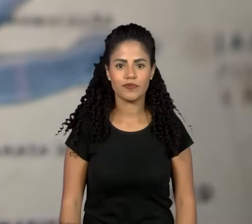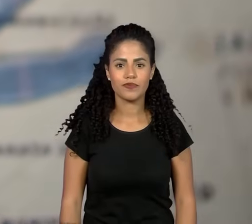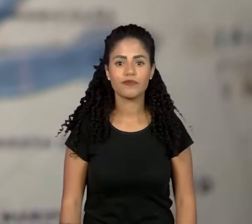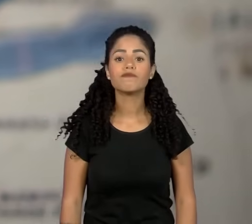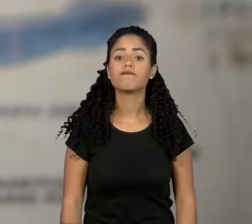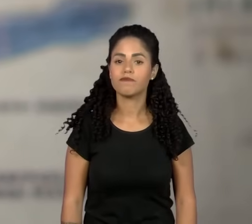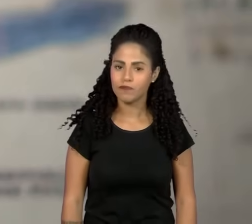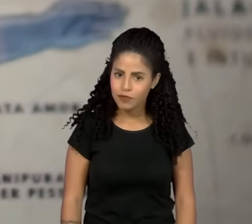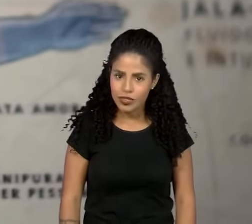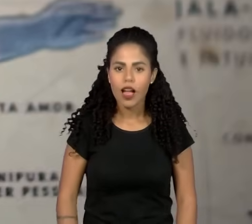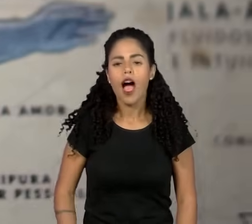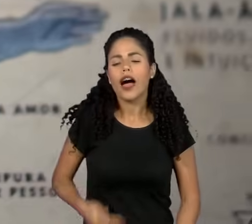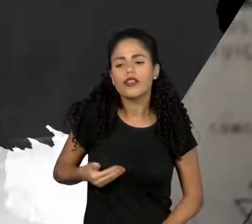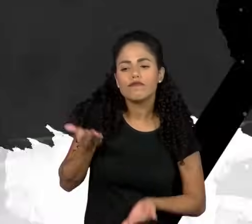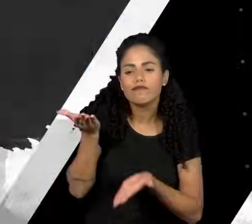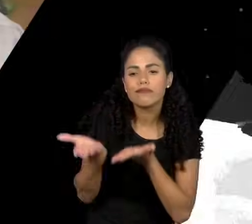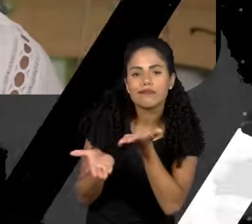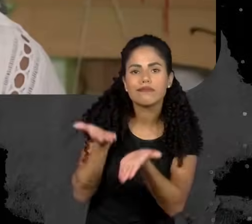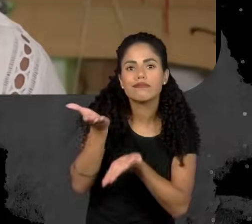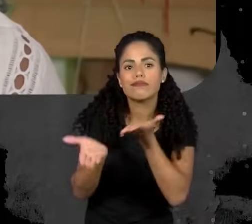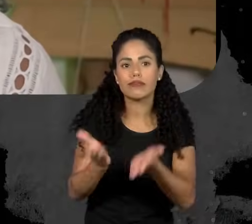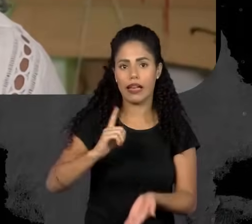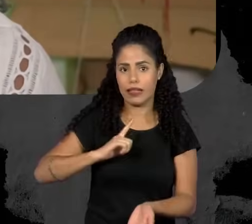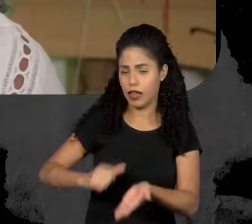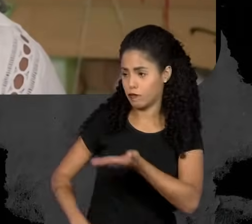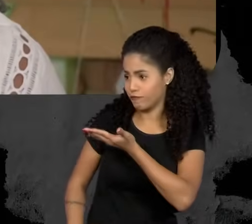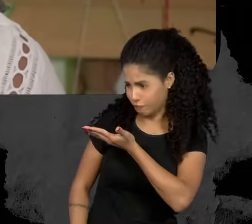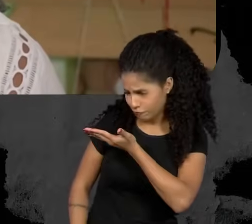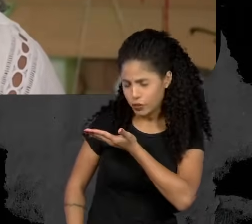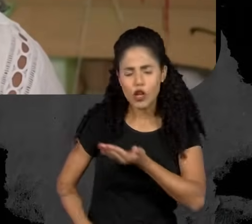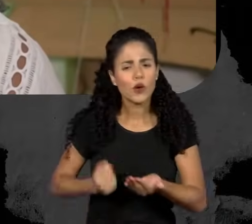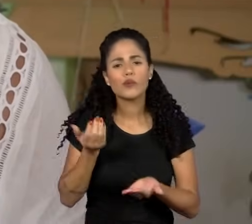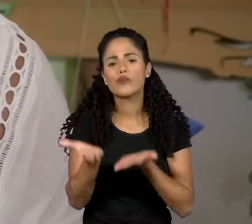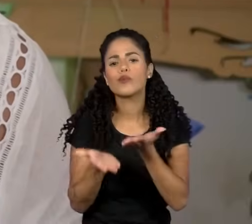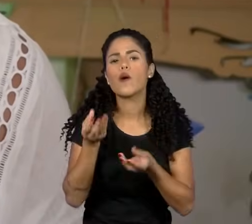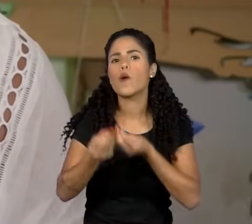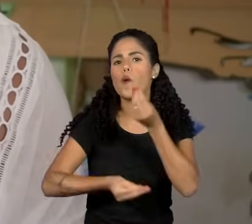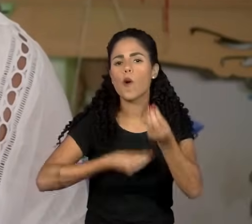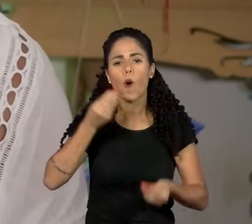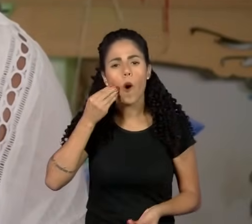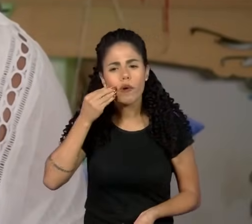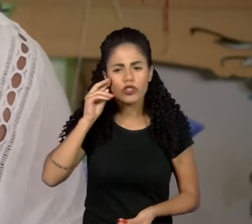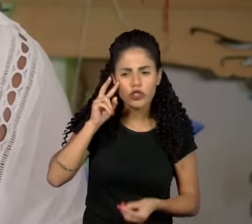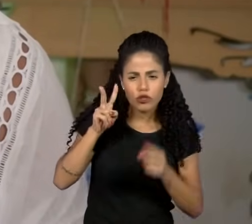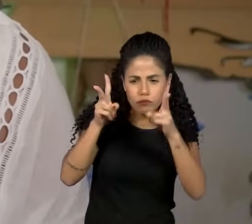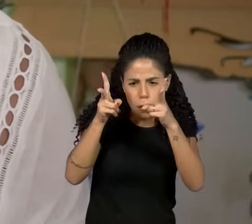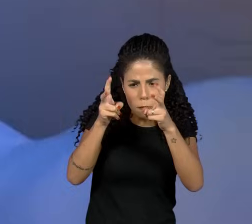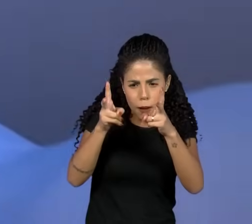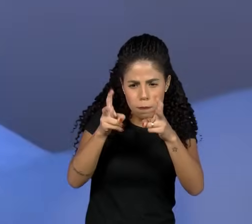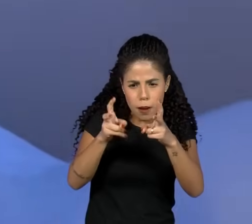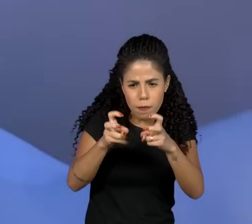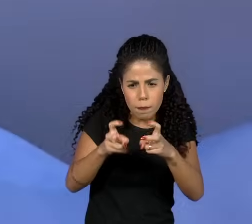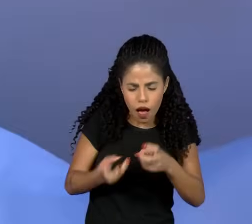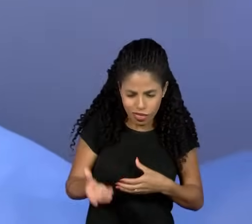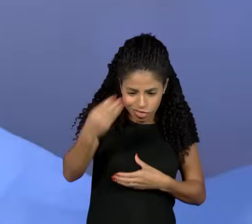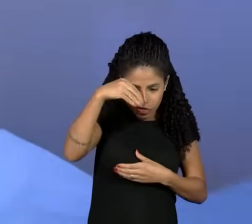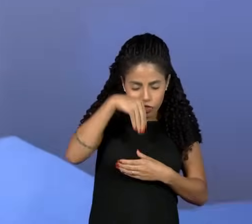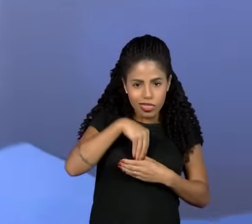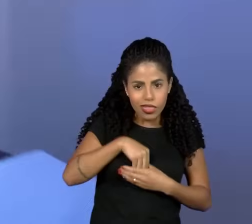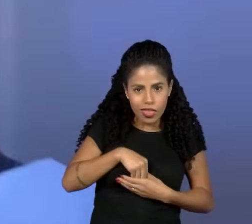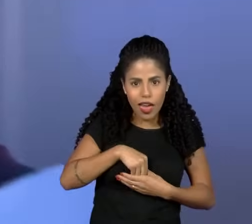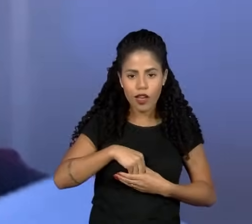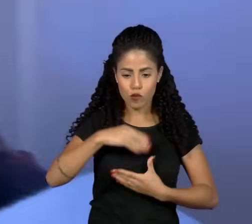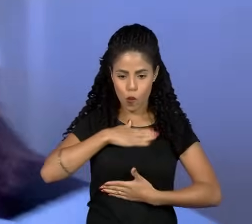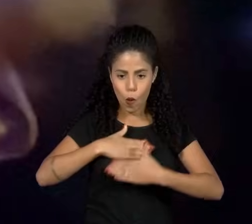A terapia holística é uma terapia que vê o ser humano como um todo. Corpo, mente